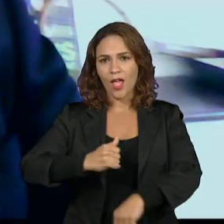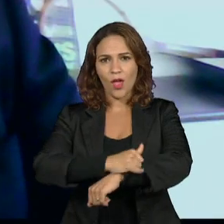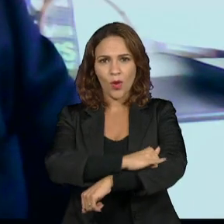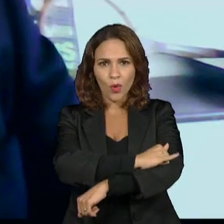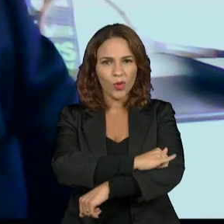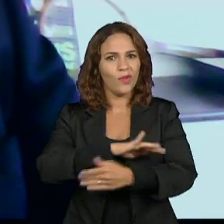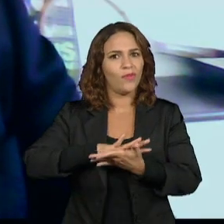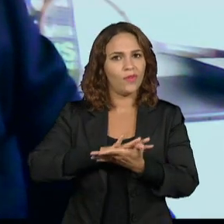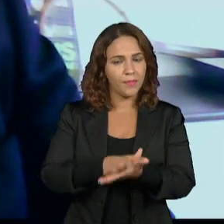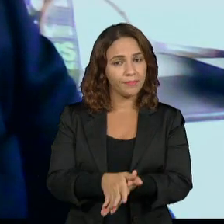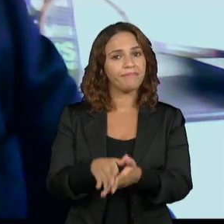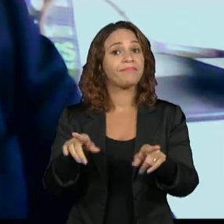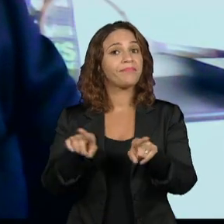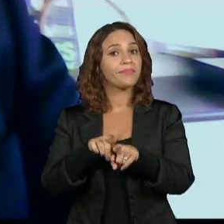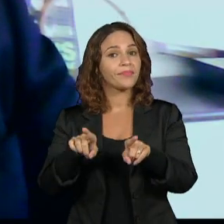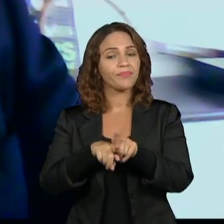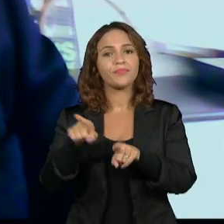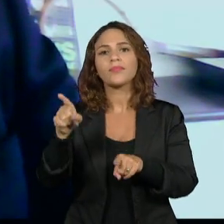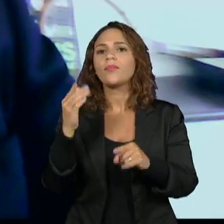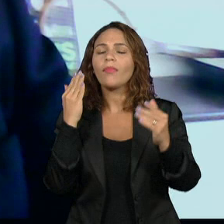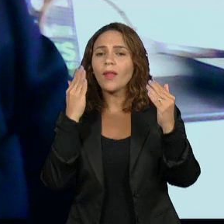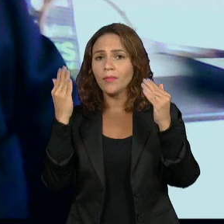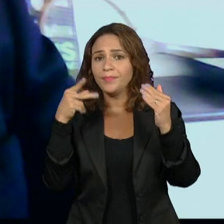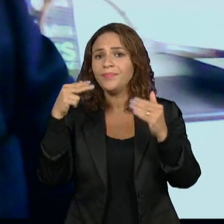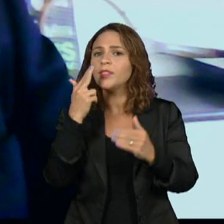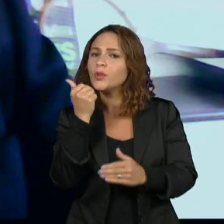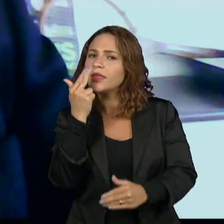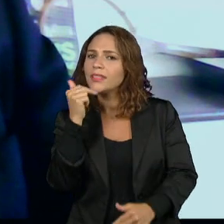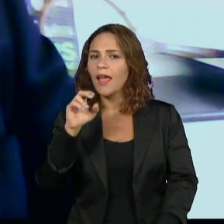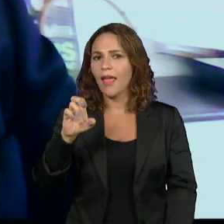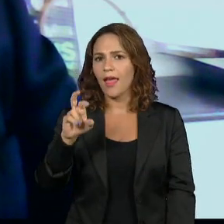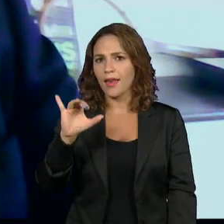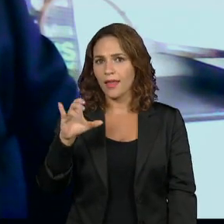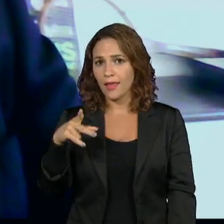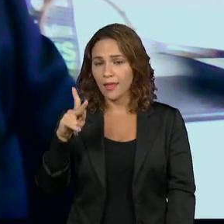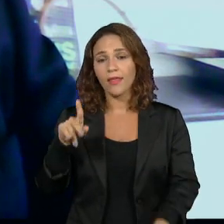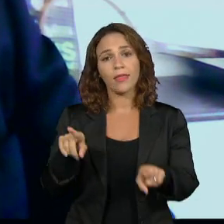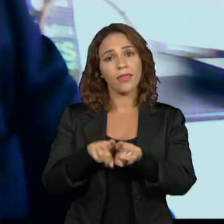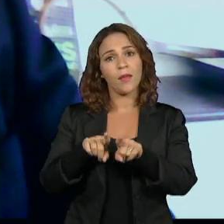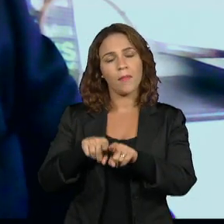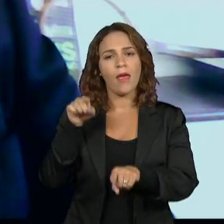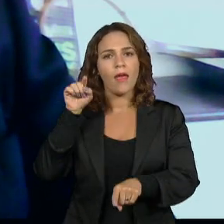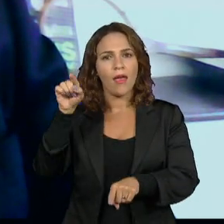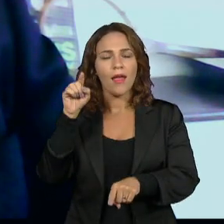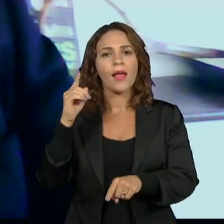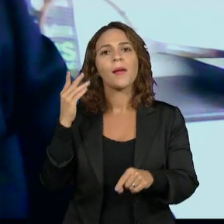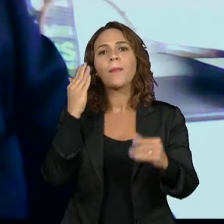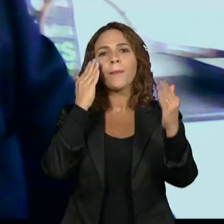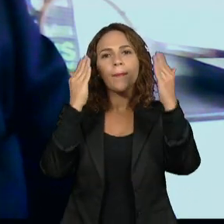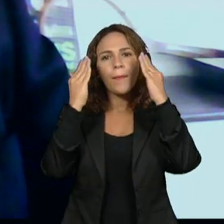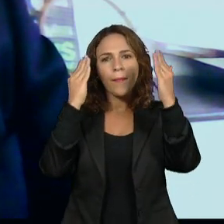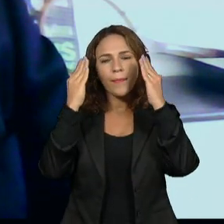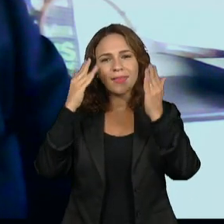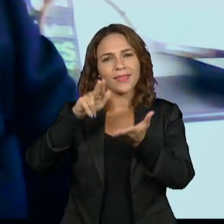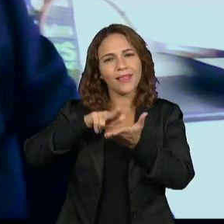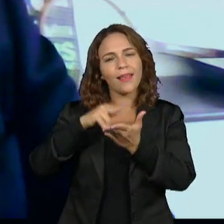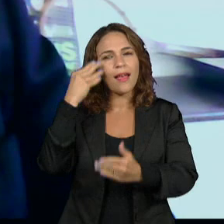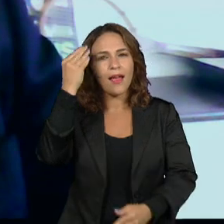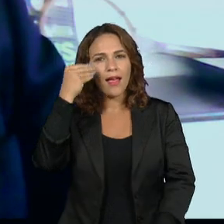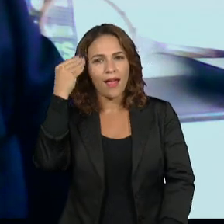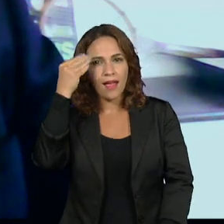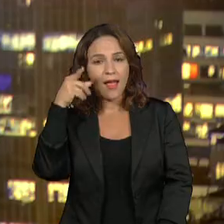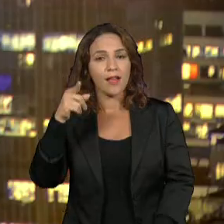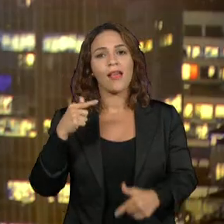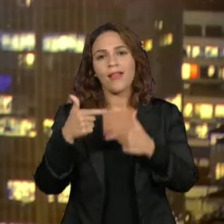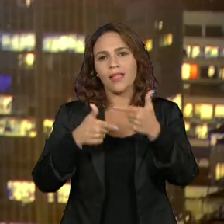da USP, Adriano Segal, integrante do Departamento de Transtornos Alimentares da ABESO, é a Associação Brasileira para o Estudo da Obesidade e da